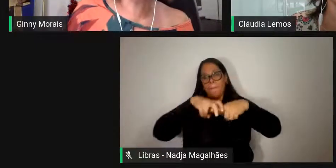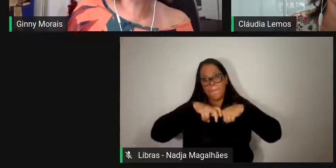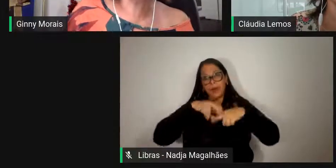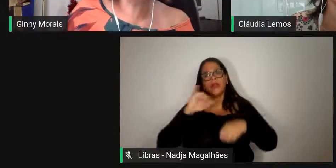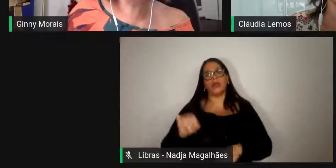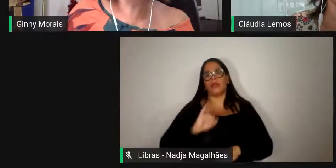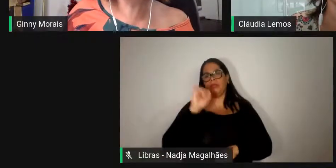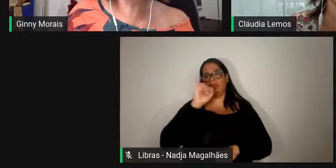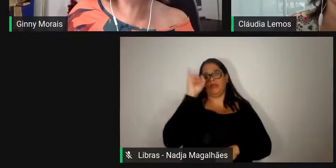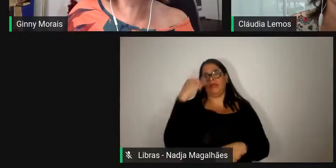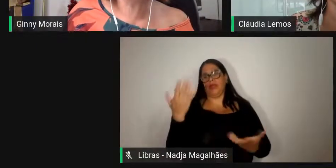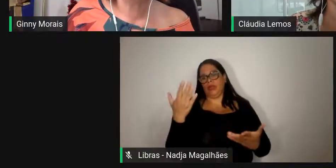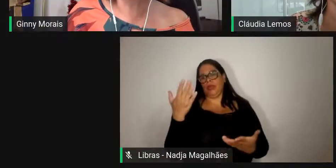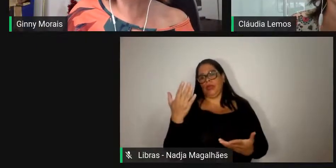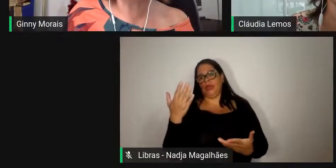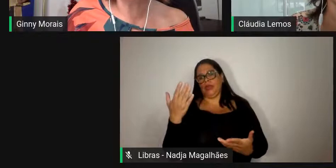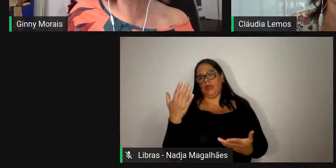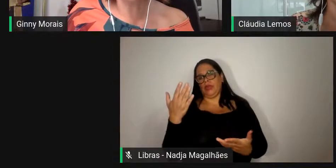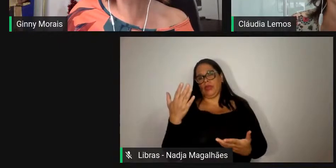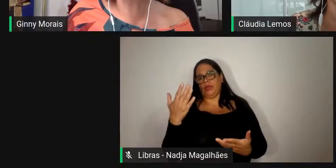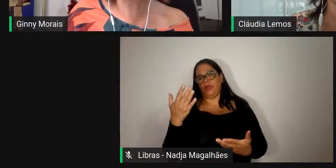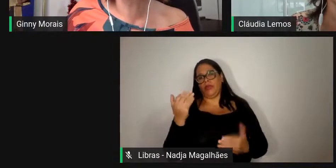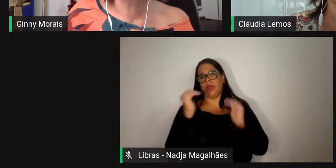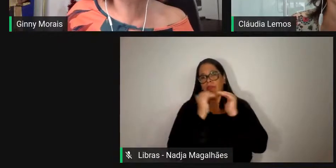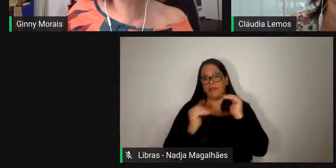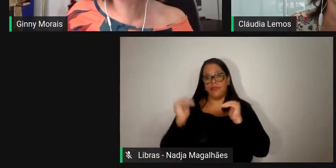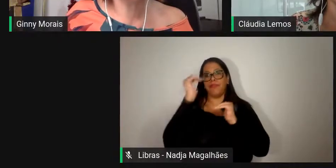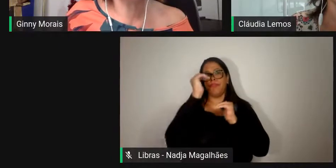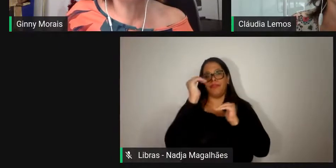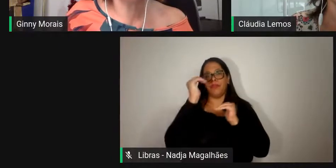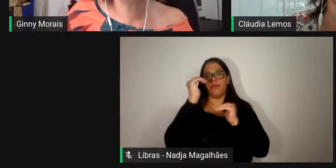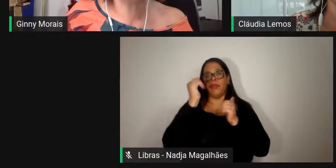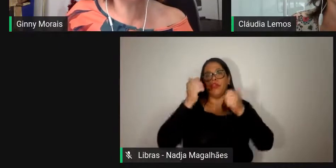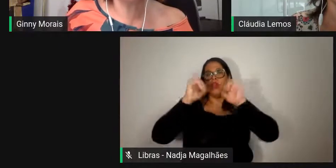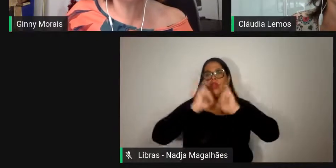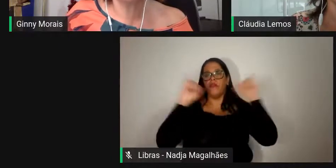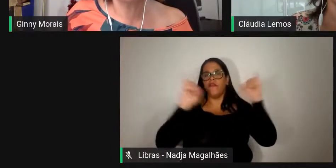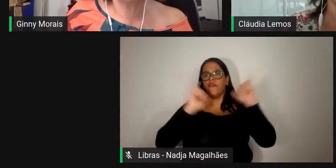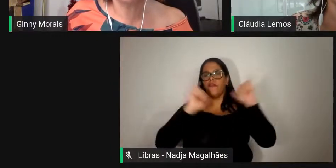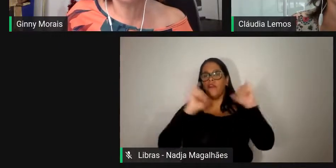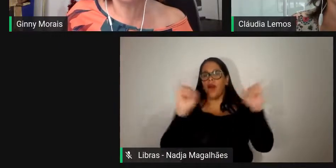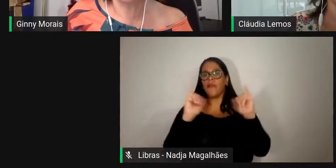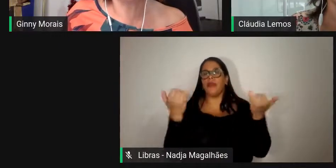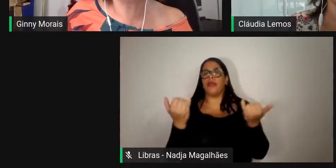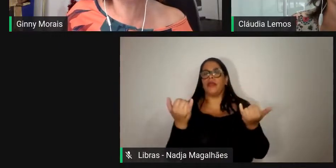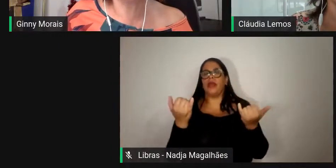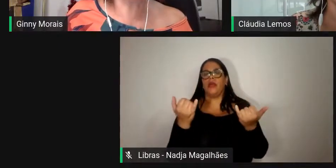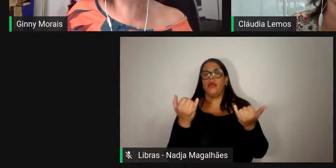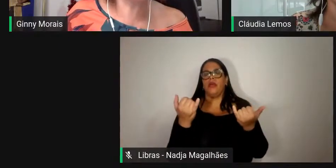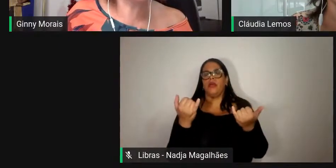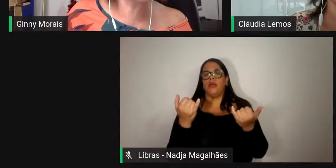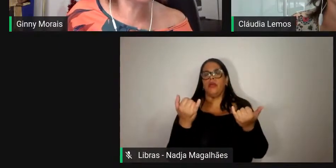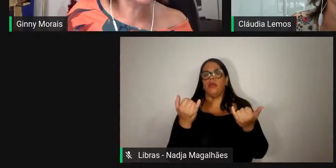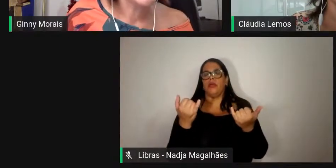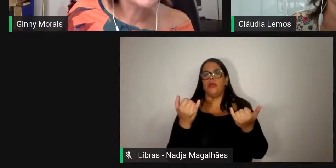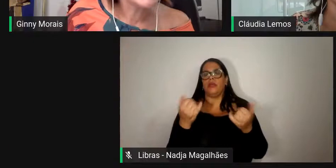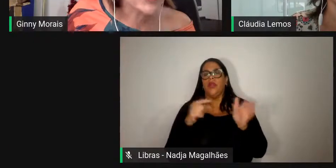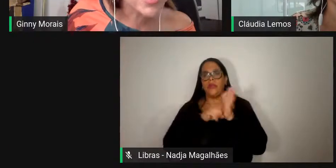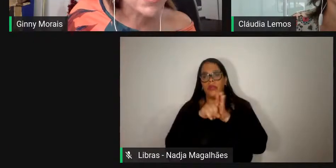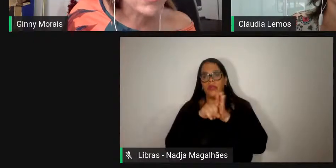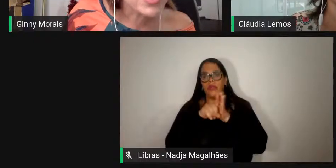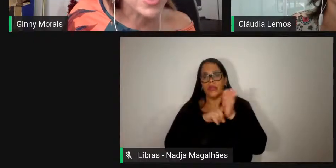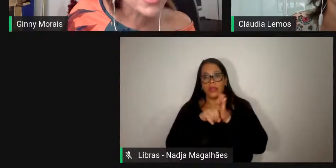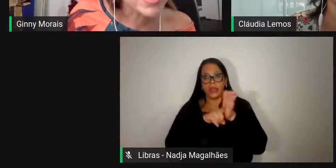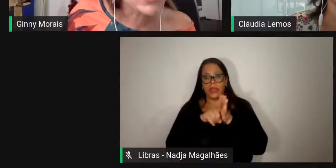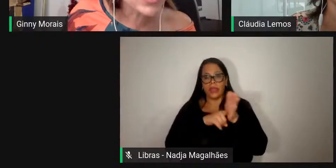consideradas o grau mais alto de informações aqui da pesquisa. Deixa